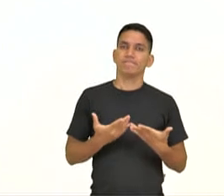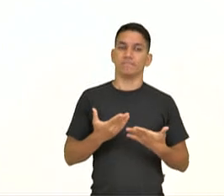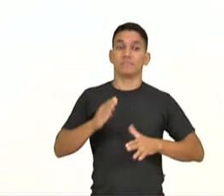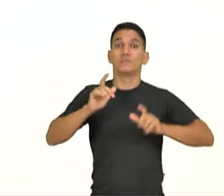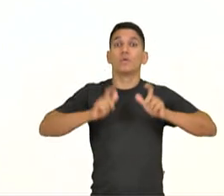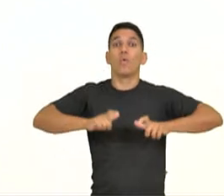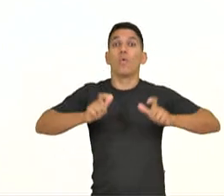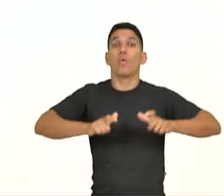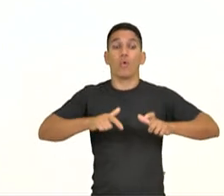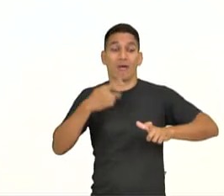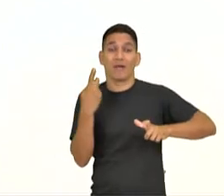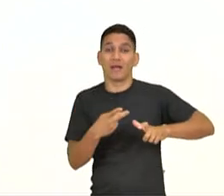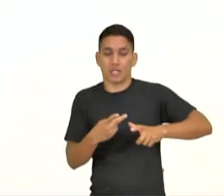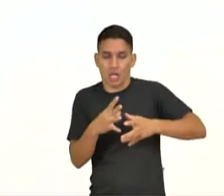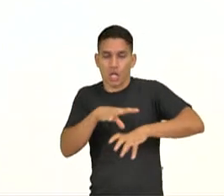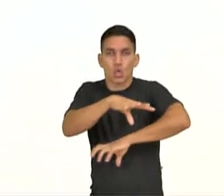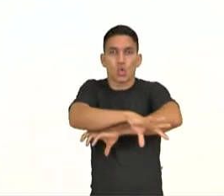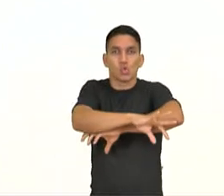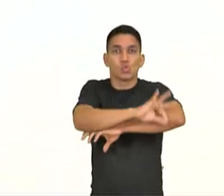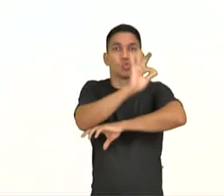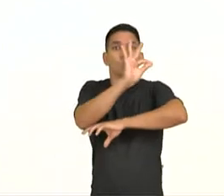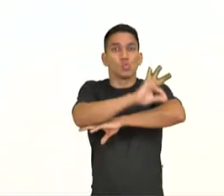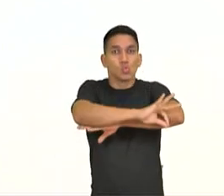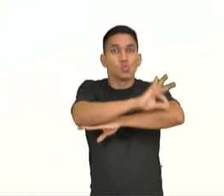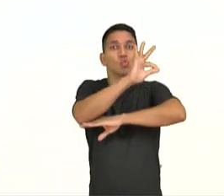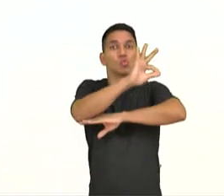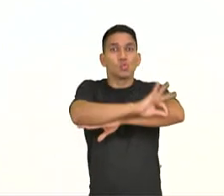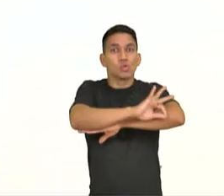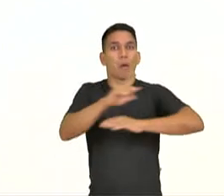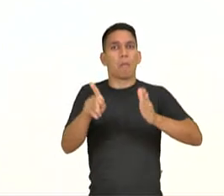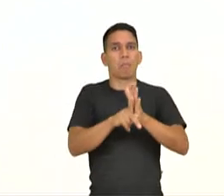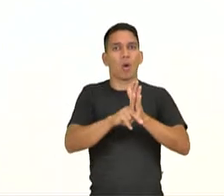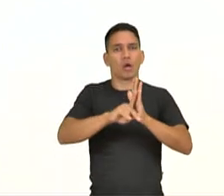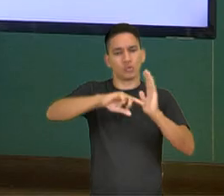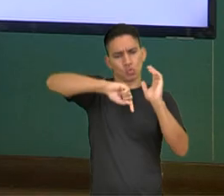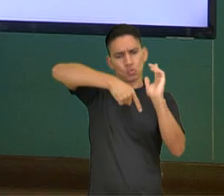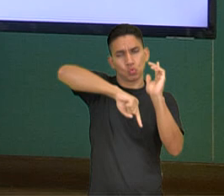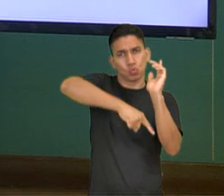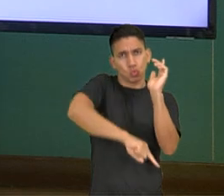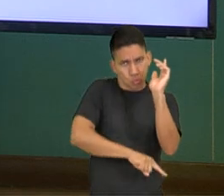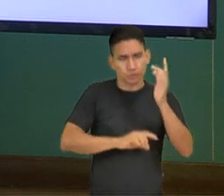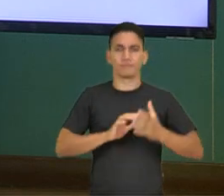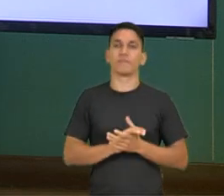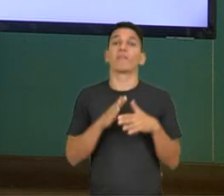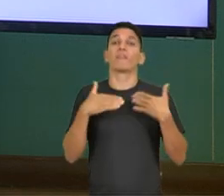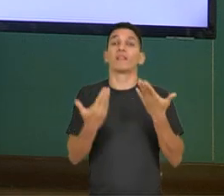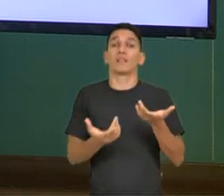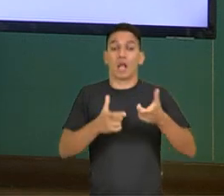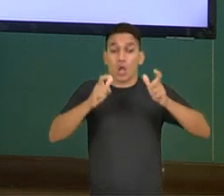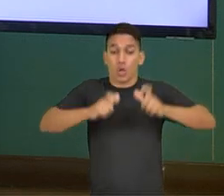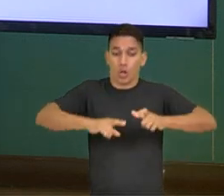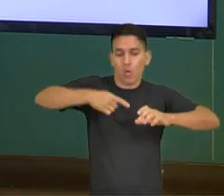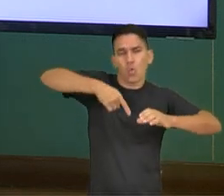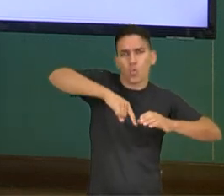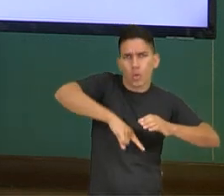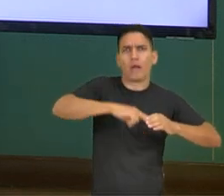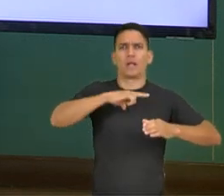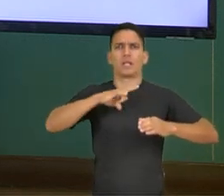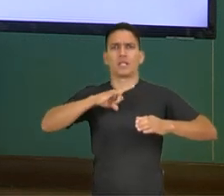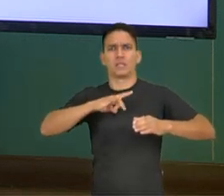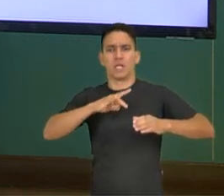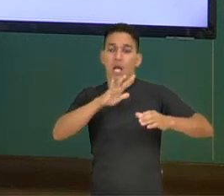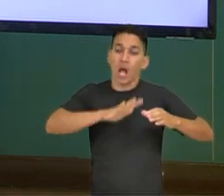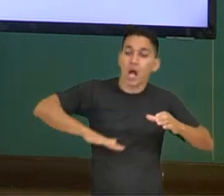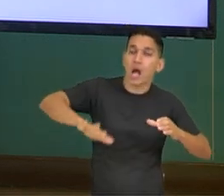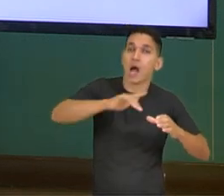fontes onde ela é extraída, denominada de poços. Então, dentro de poços, dentro de bacias